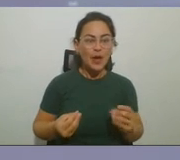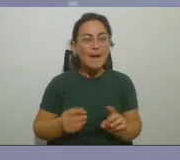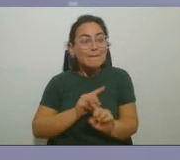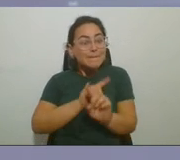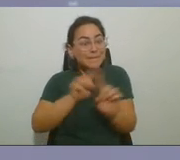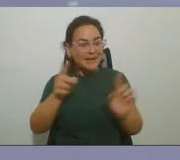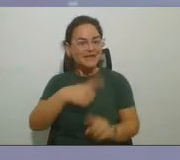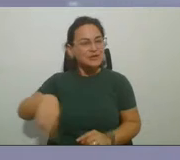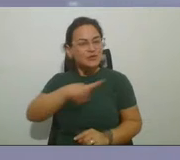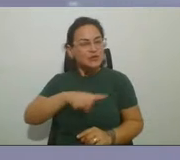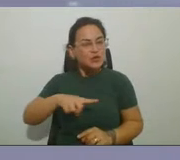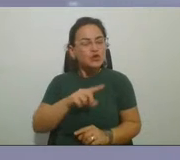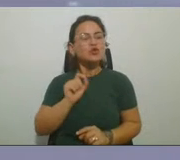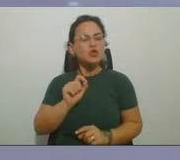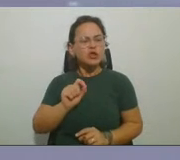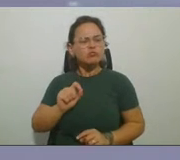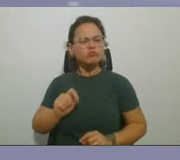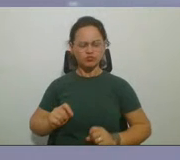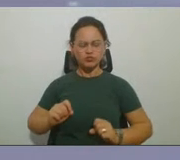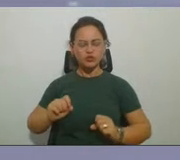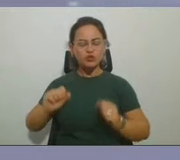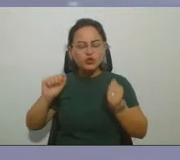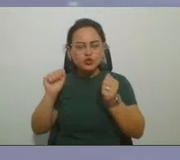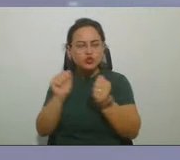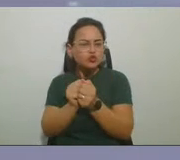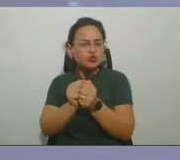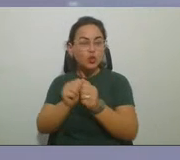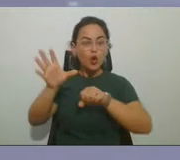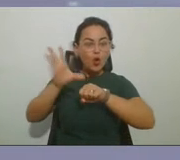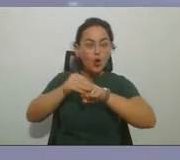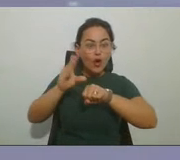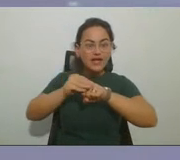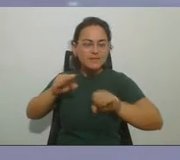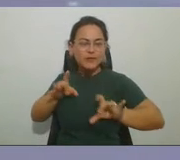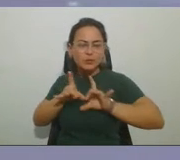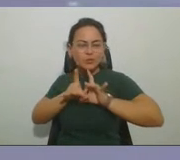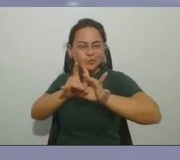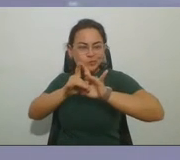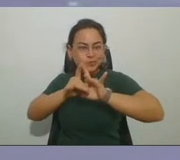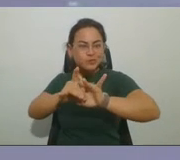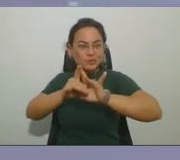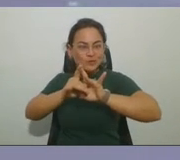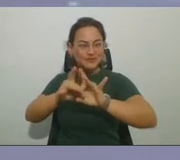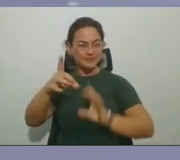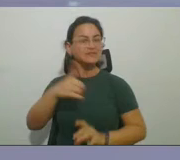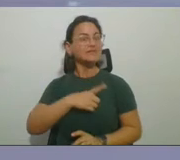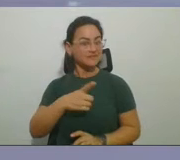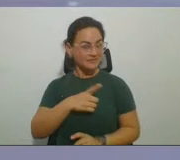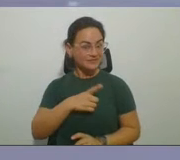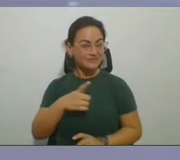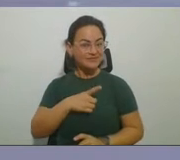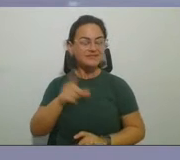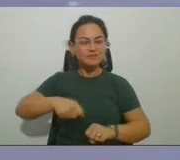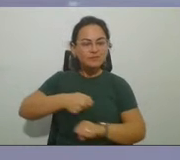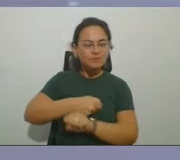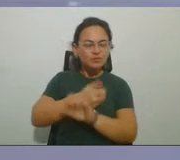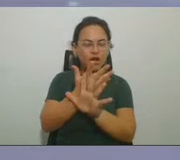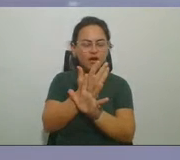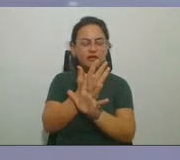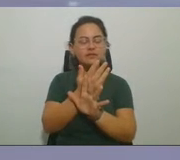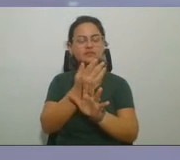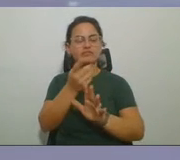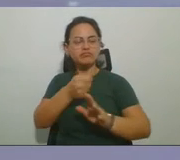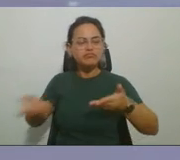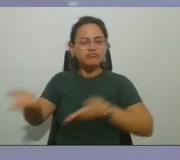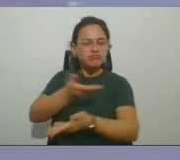buscamos juntar, unir nossos saberes e nossos conhecimentos de maneira interdisciplinar para ofertar o